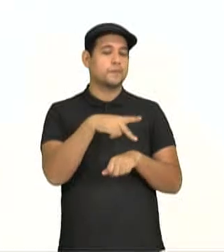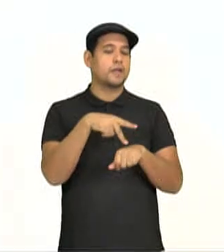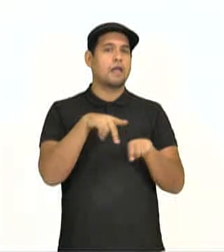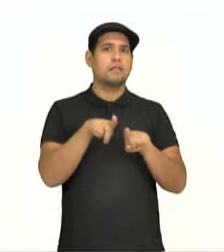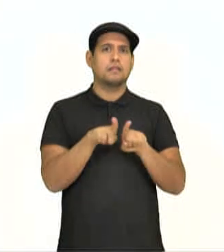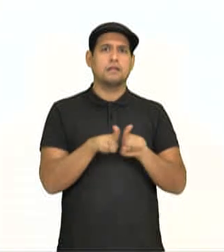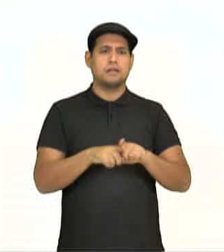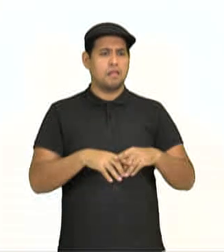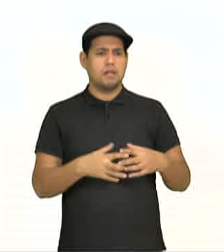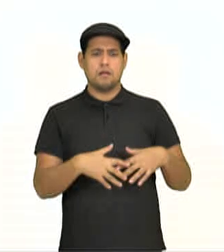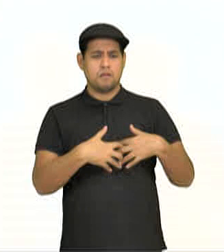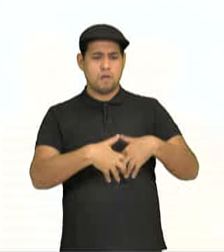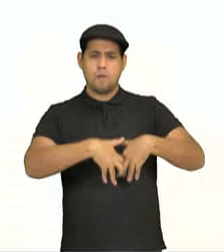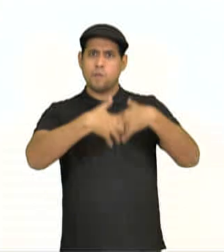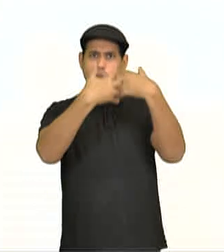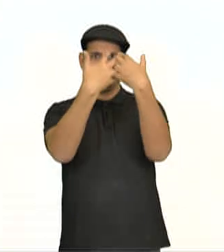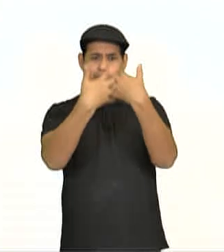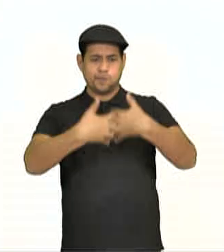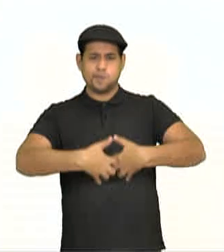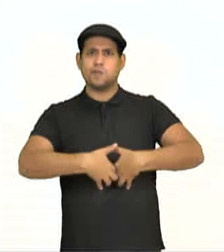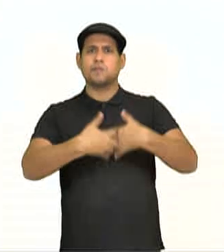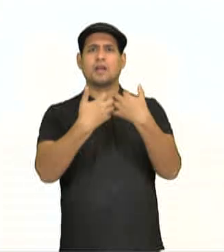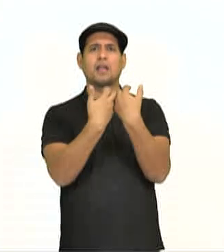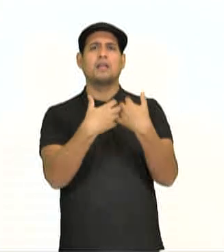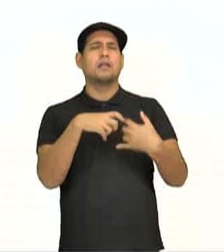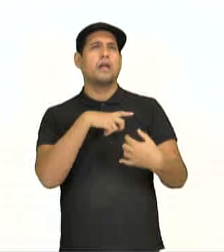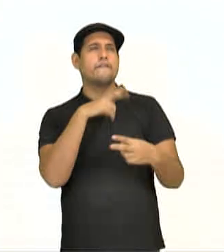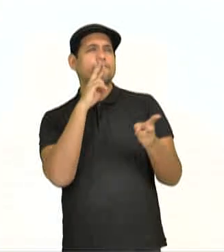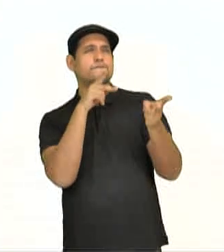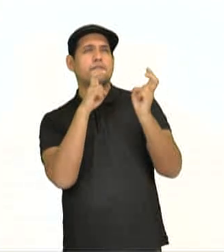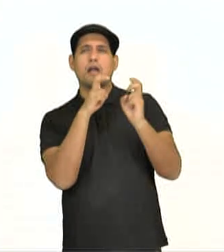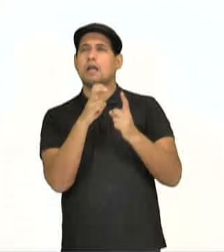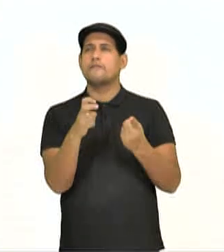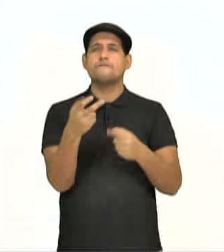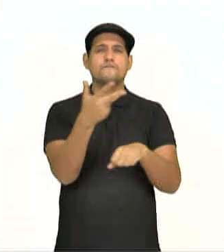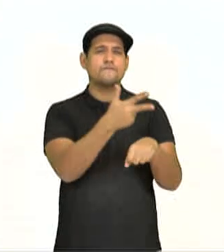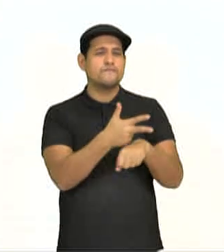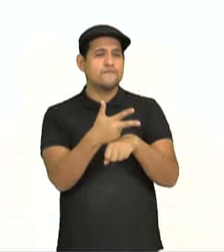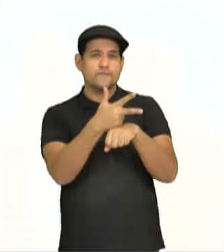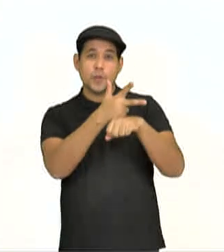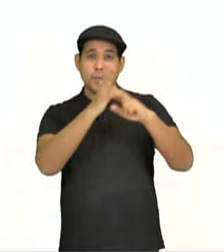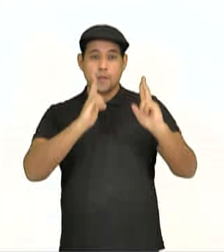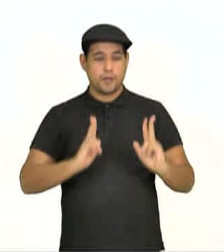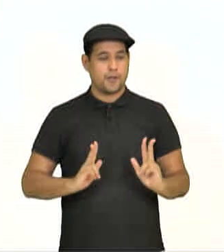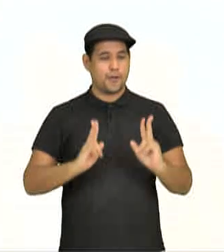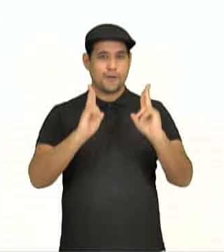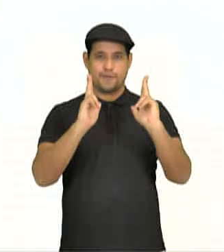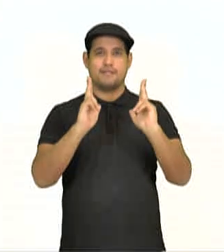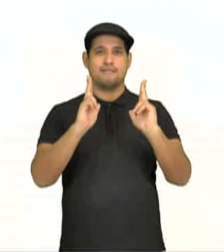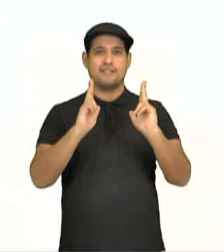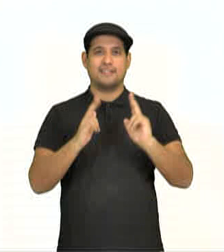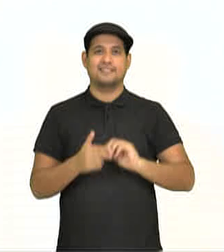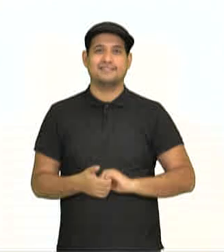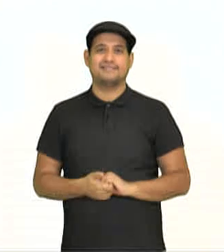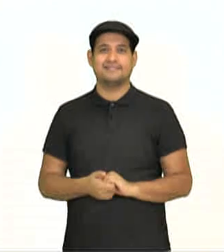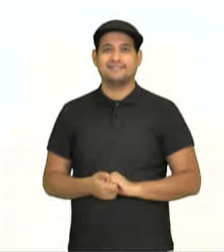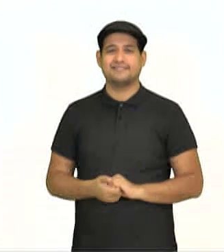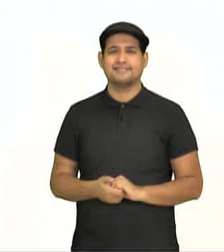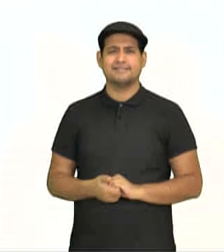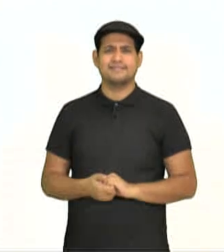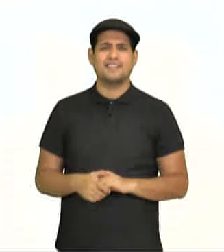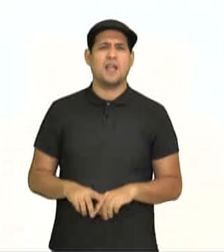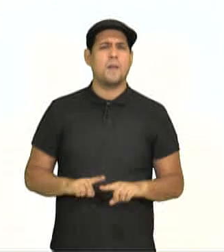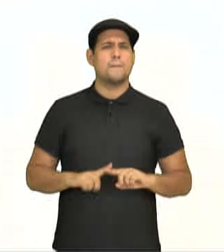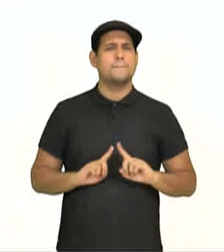uma máquina em que se assistia a filmes de curta duração. Só